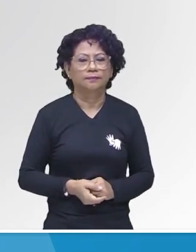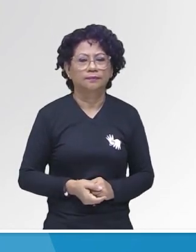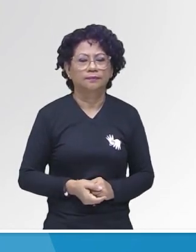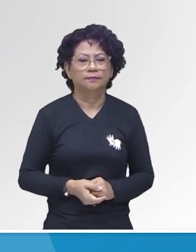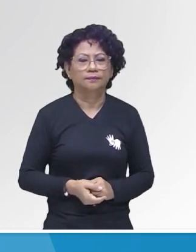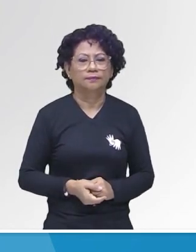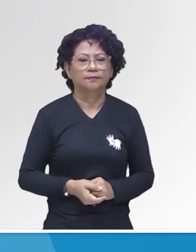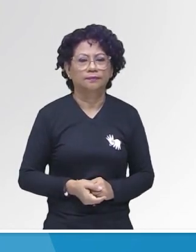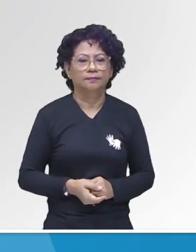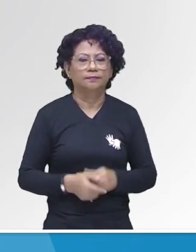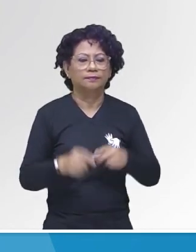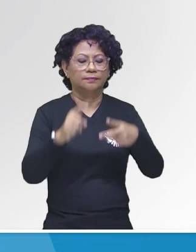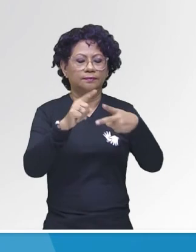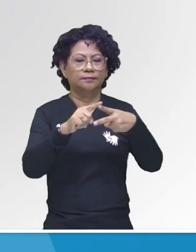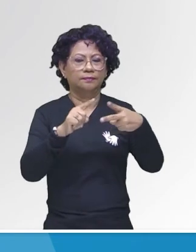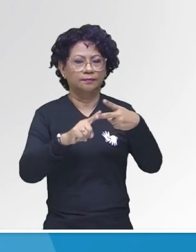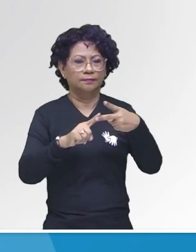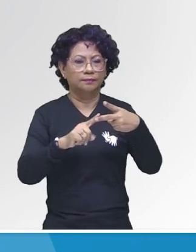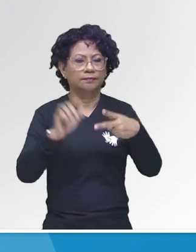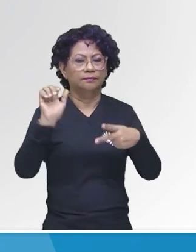e coplanares.